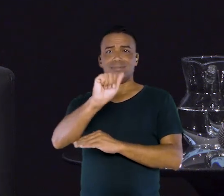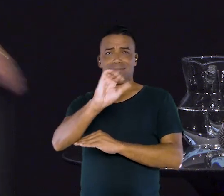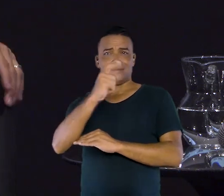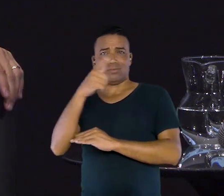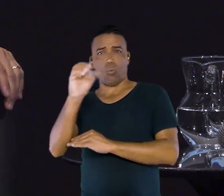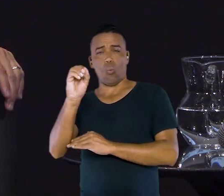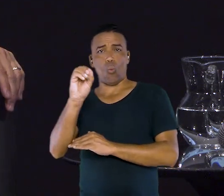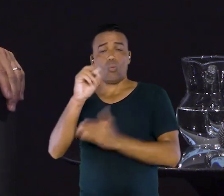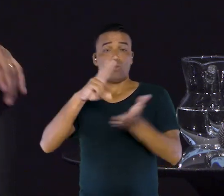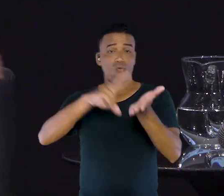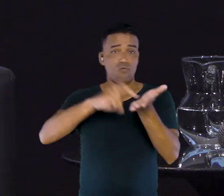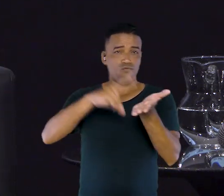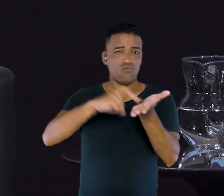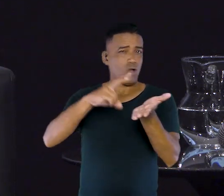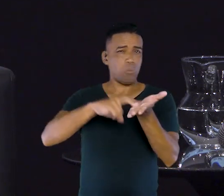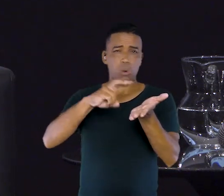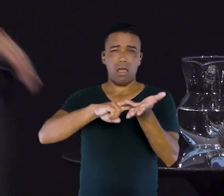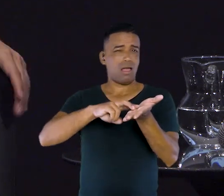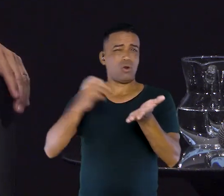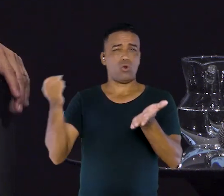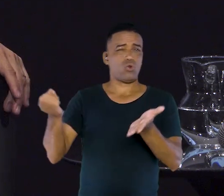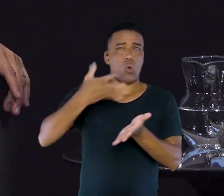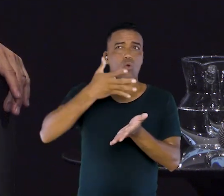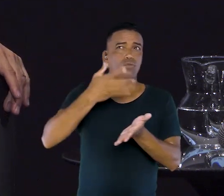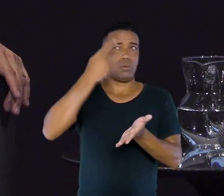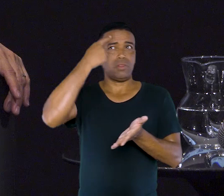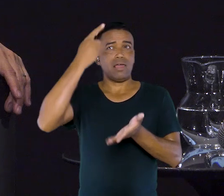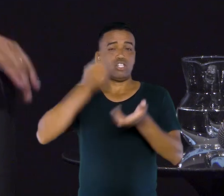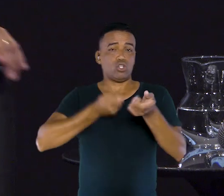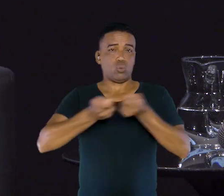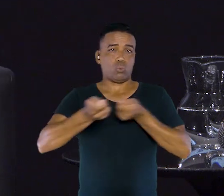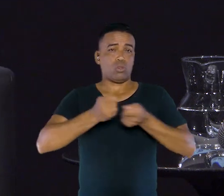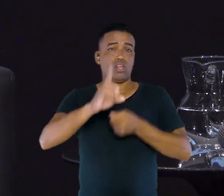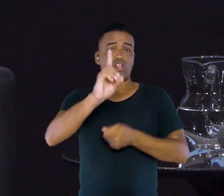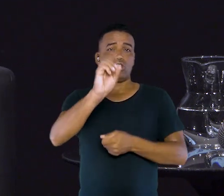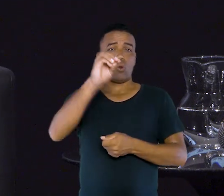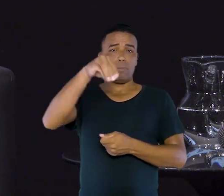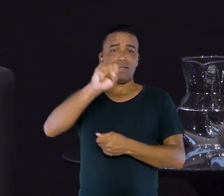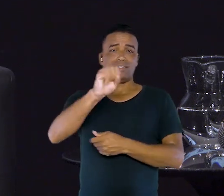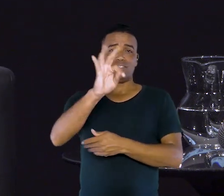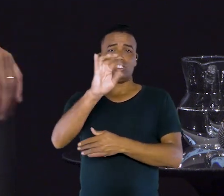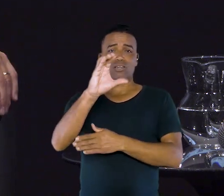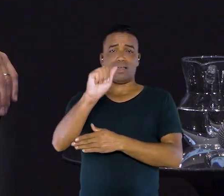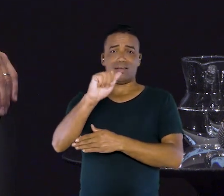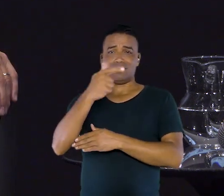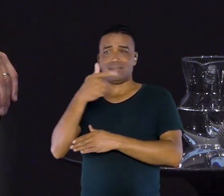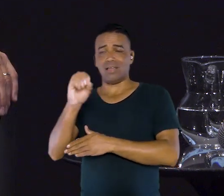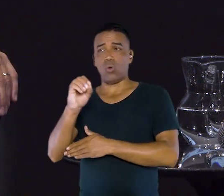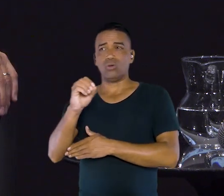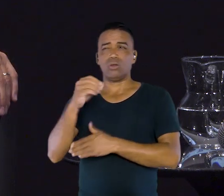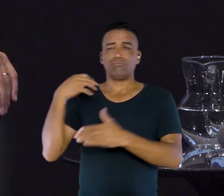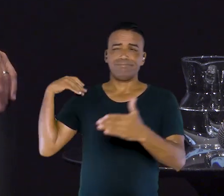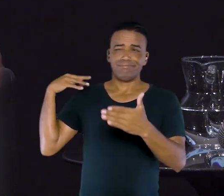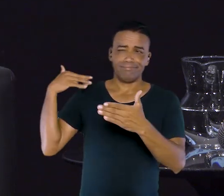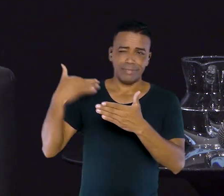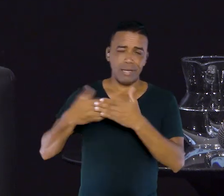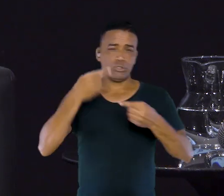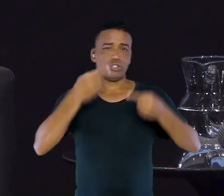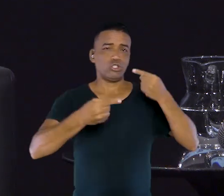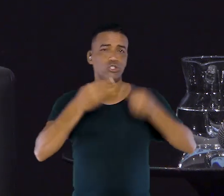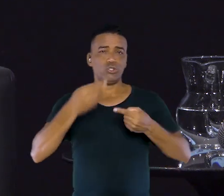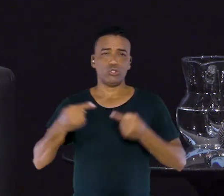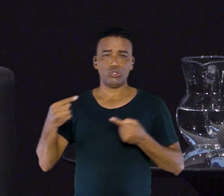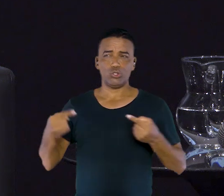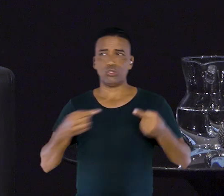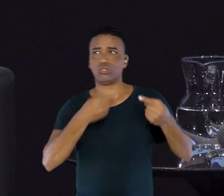novo vocabulário, ou um vocabulário alternativo à ideia de domesticação. E essa é uma coisa que a gente foi discutindo ao longo do tempo, mas assim, é trazer